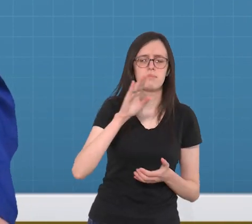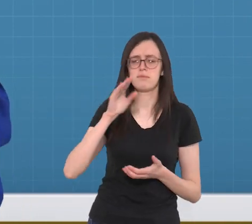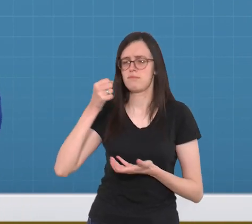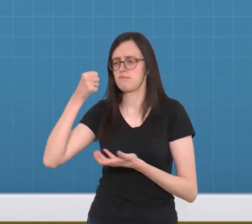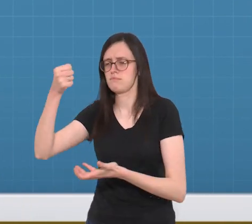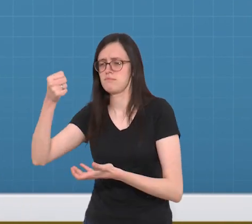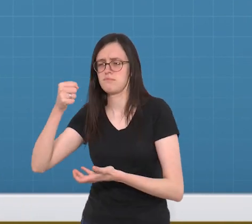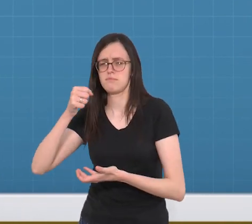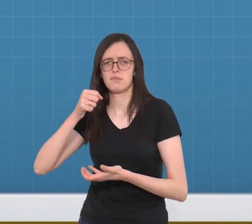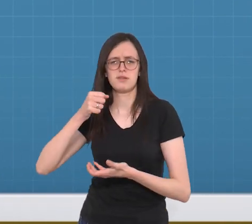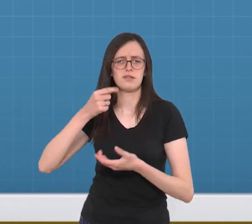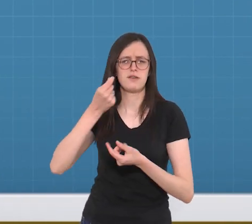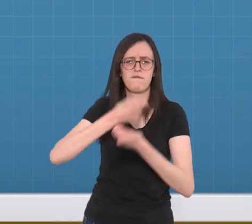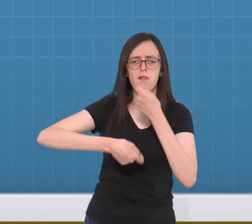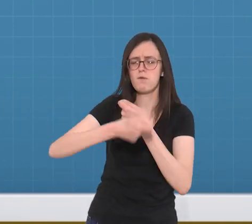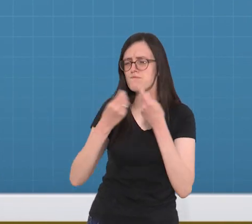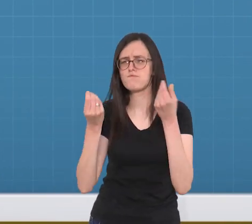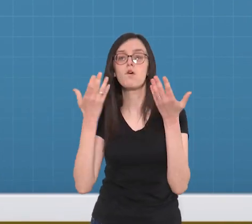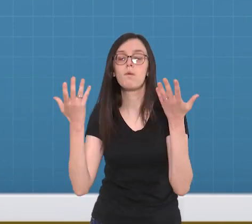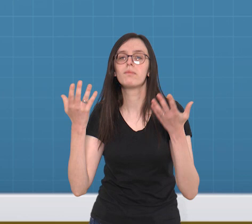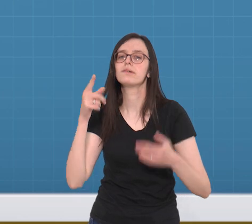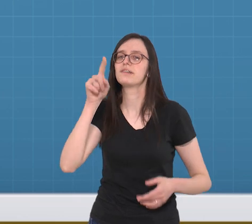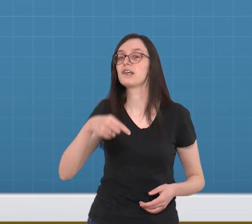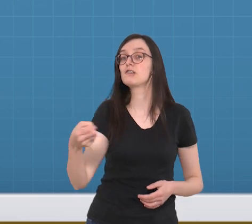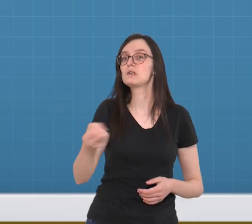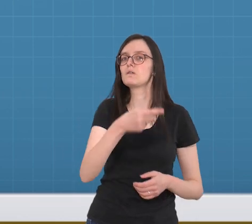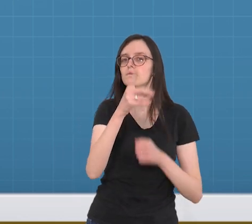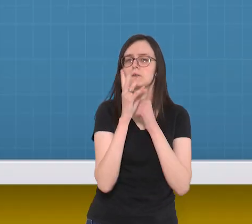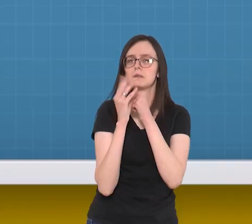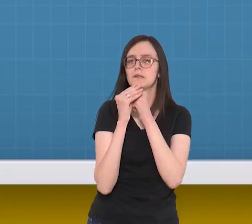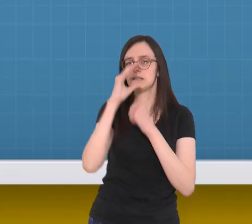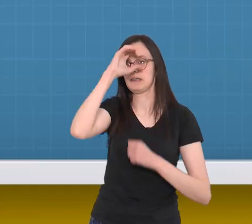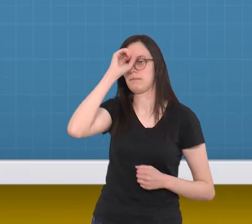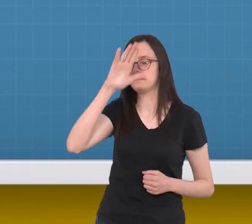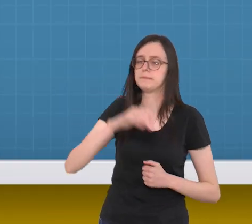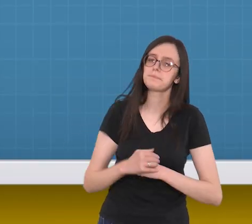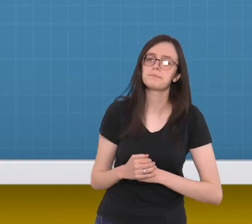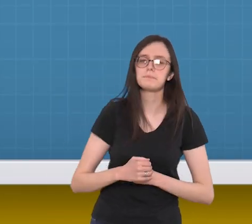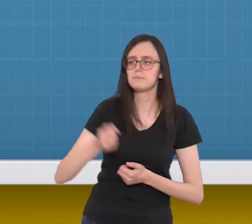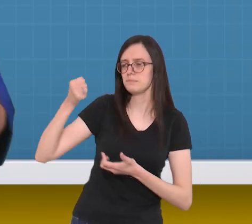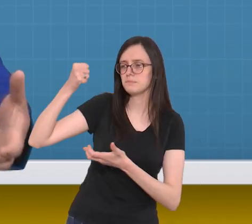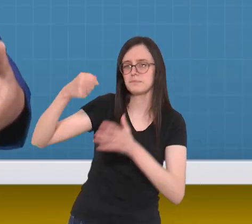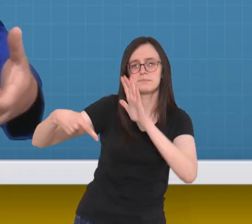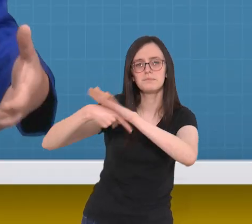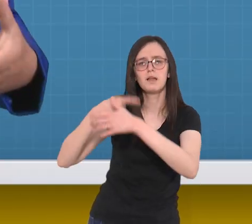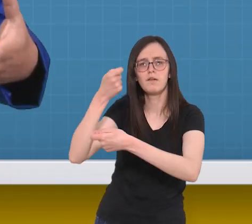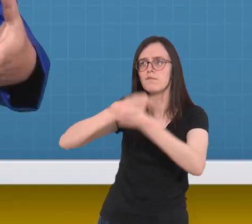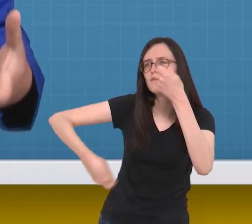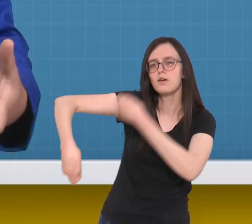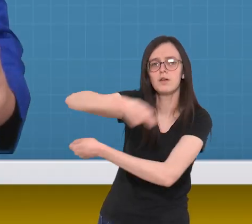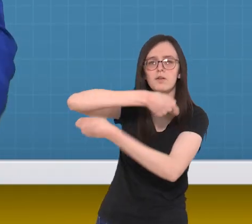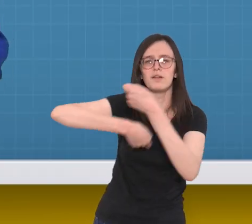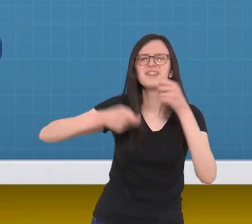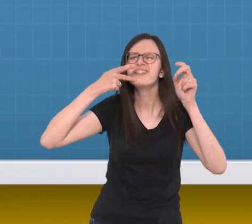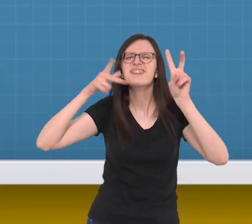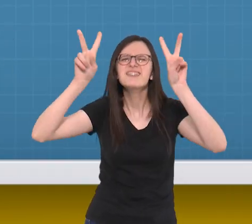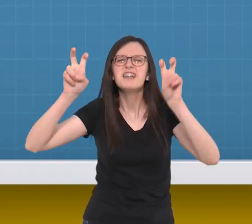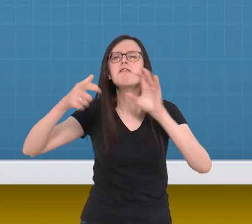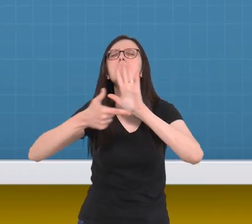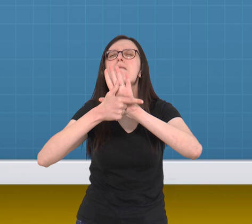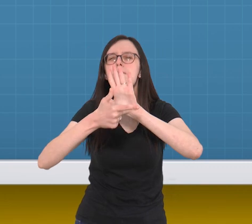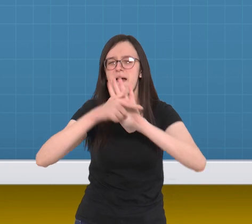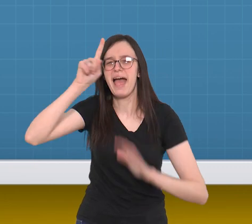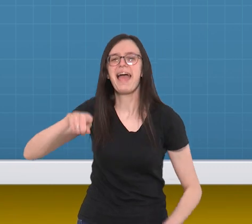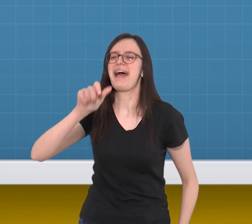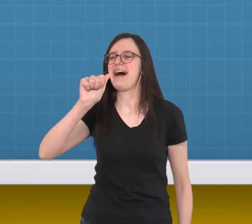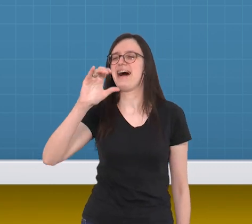bolsa? Aí é que vem o teu novo conhecimento. A Bolsa de Valores, ela não comercializa papéis, não são